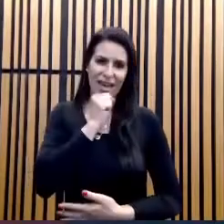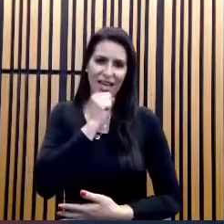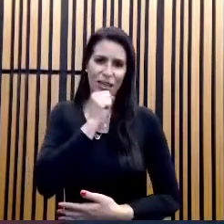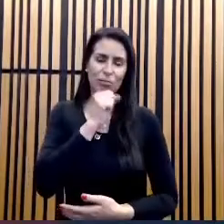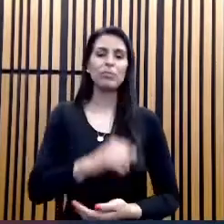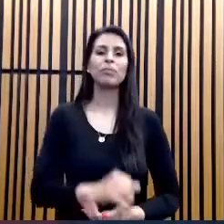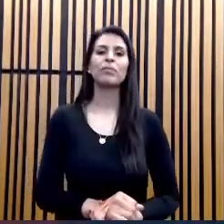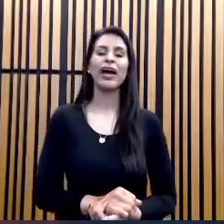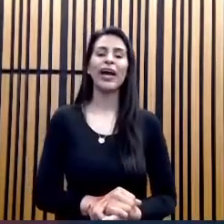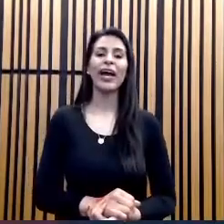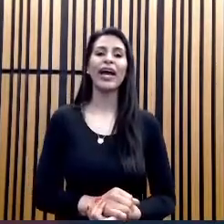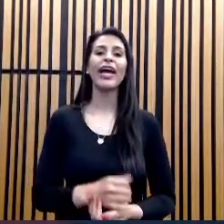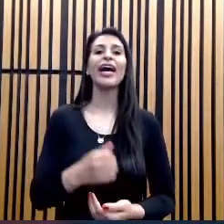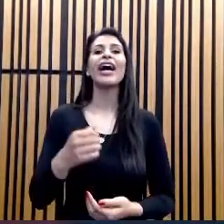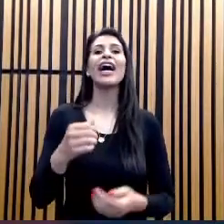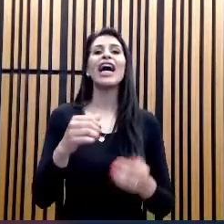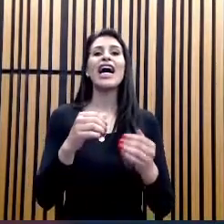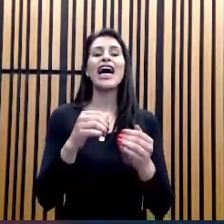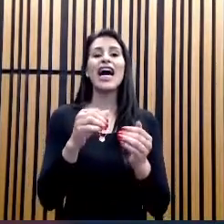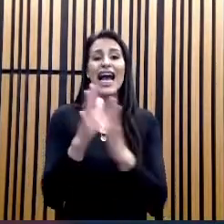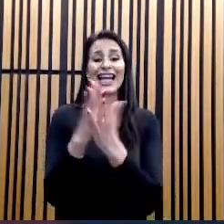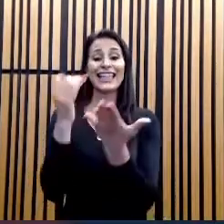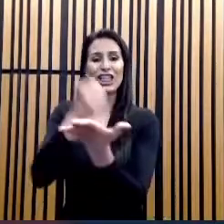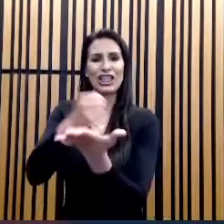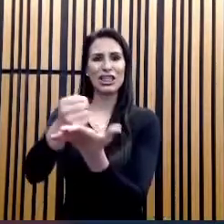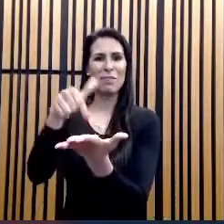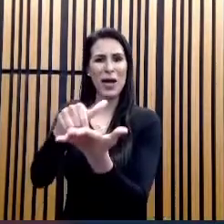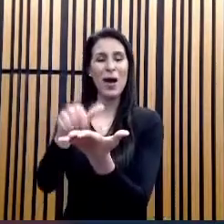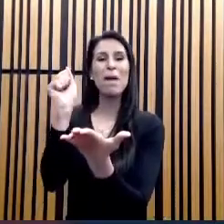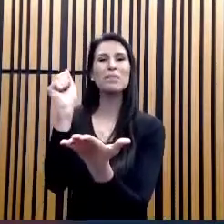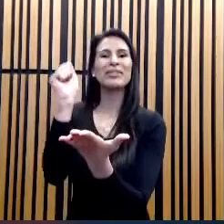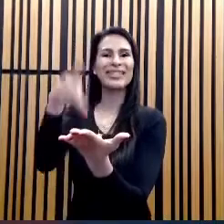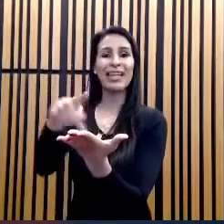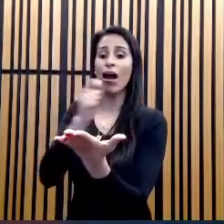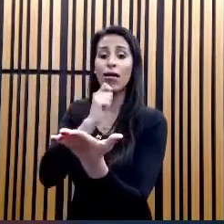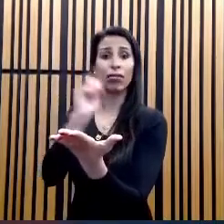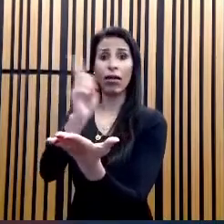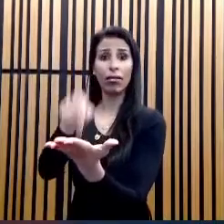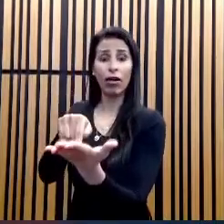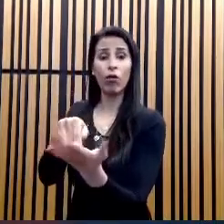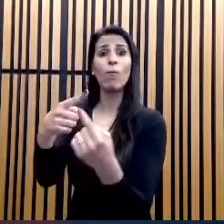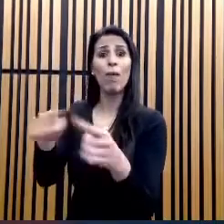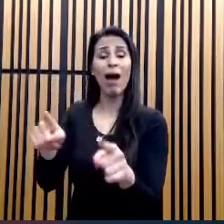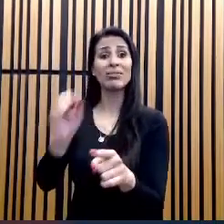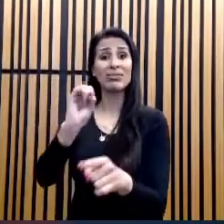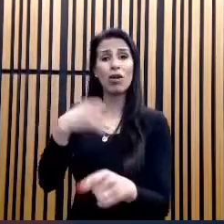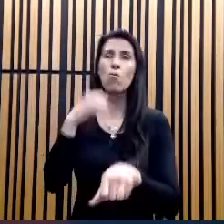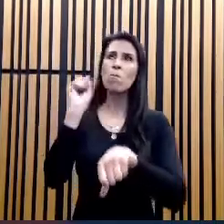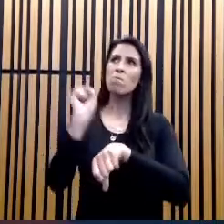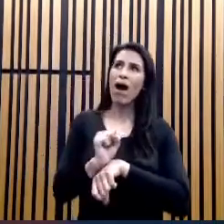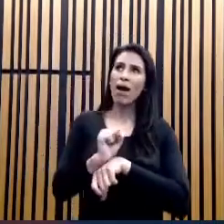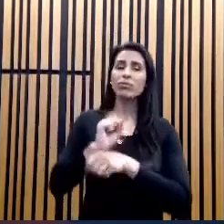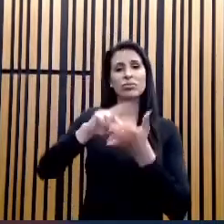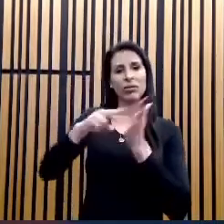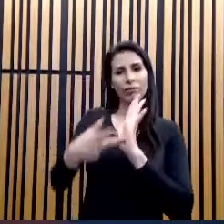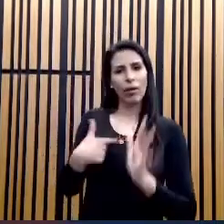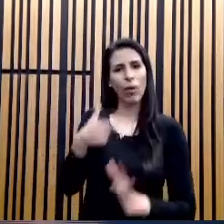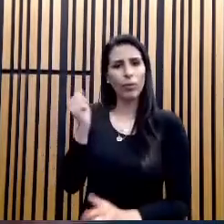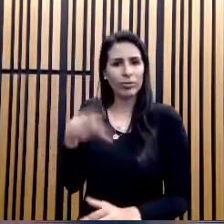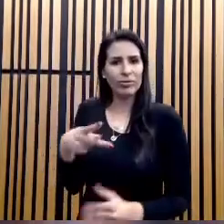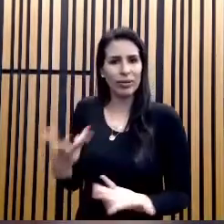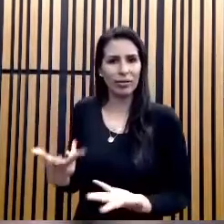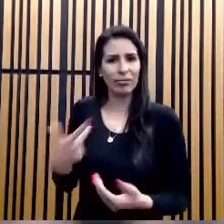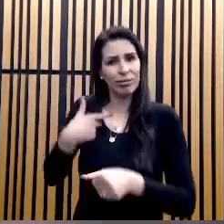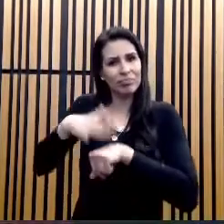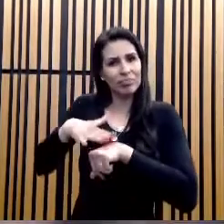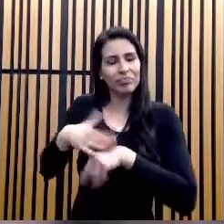da carteira de trabalho nos aposentar, a gente envelhece, né? Quando a gente aposenta da gente. Aí o que aconteceu?